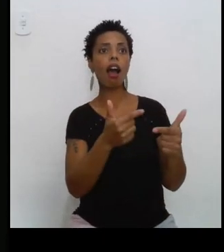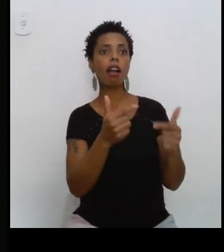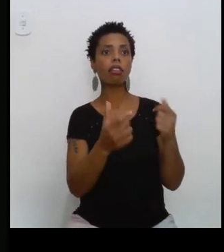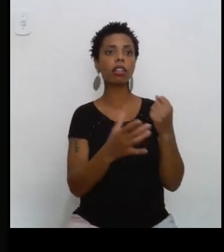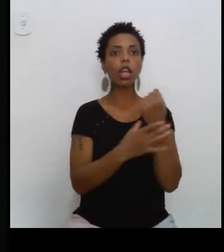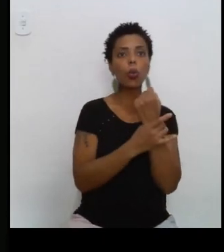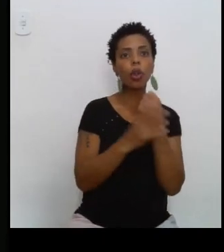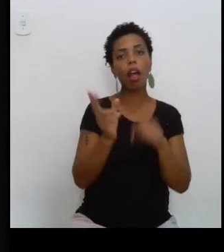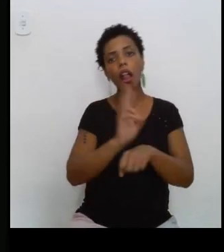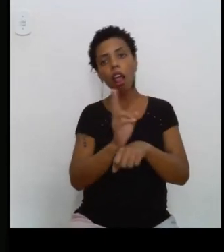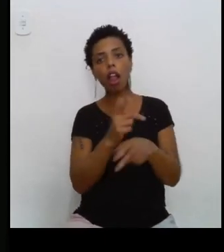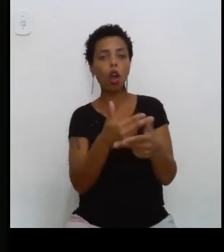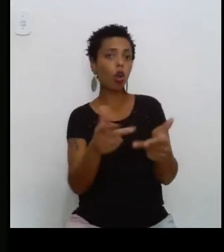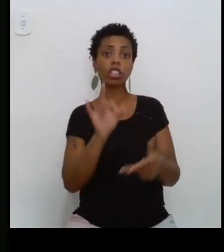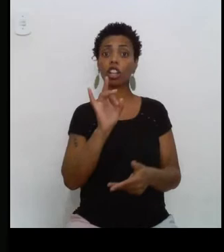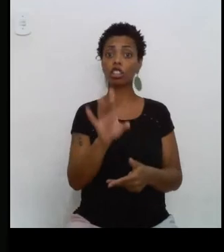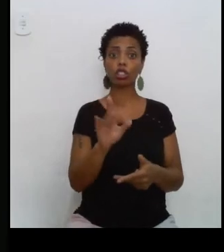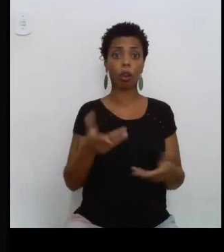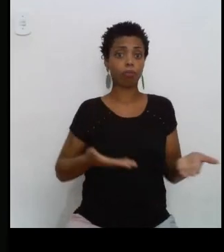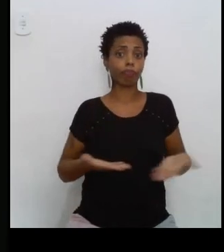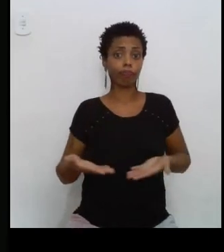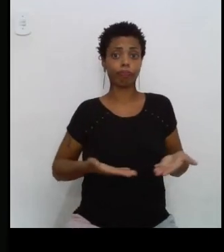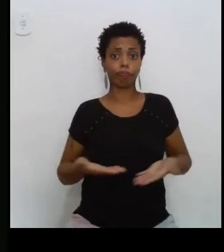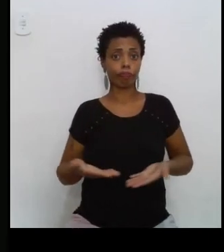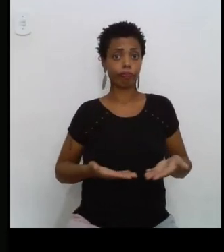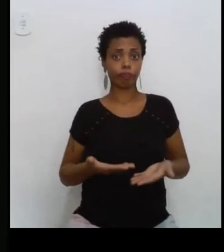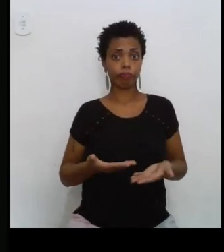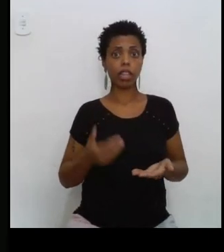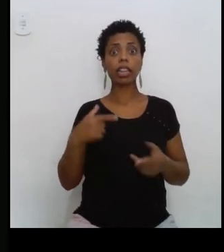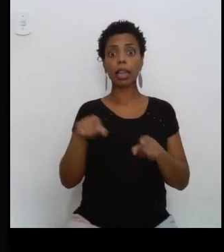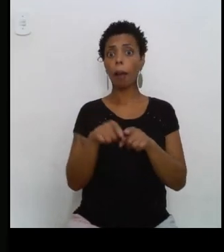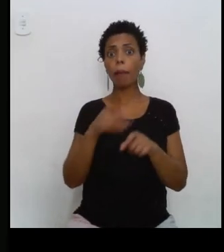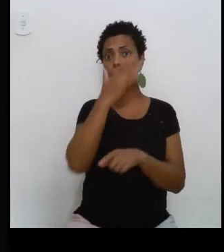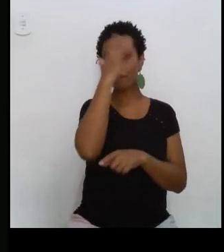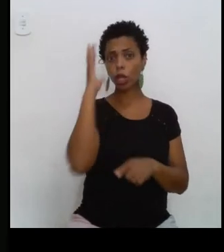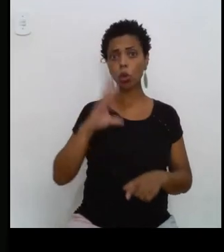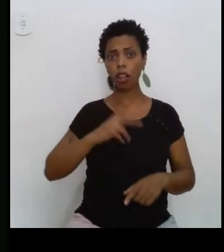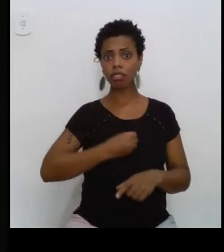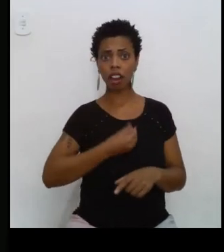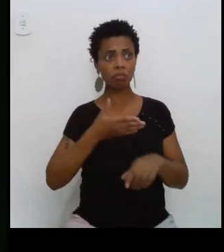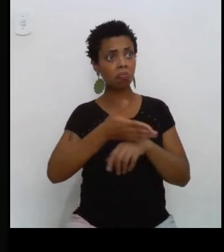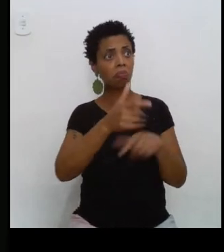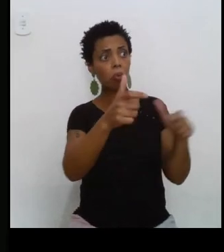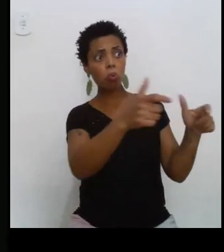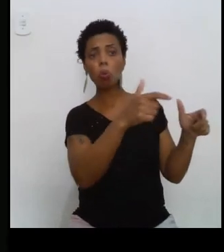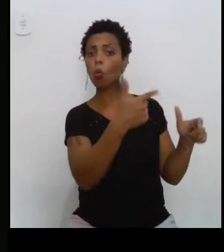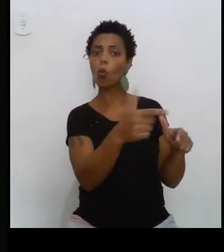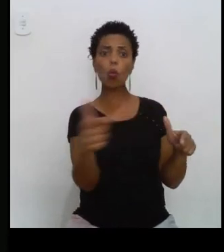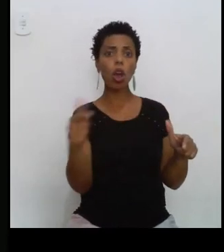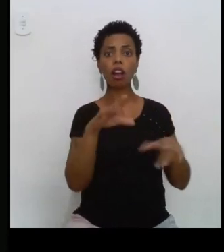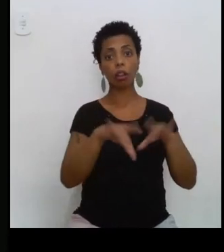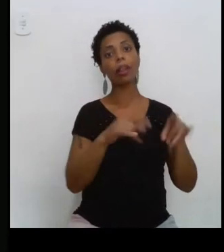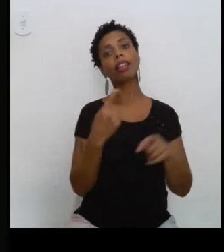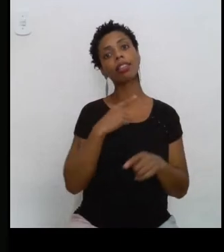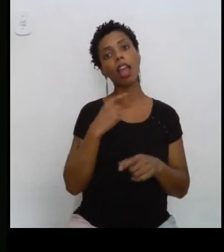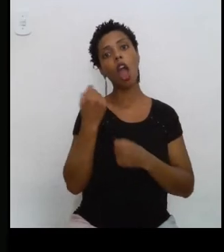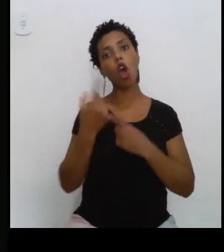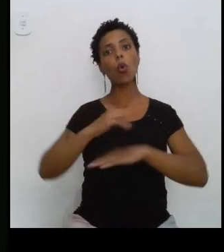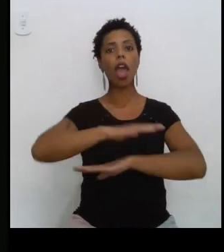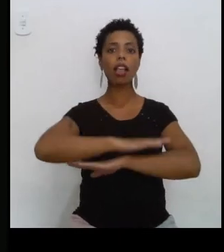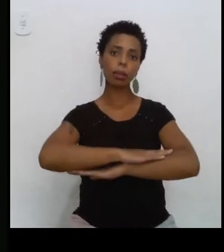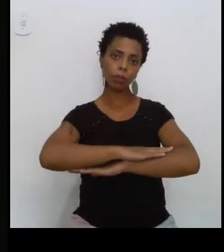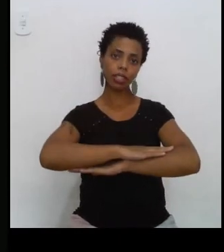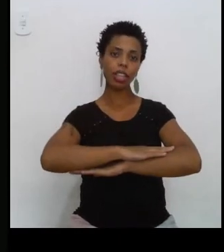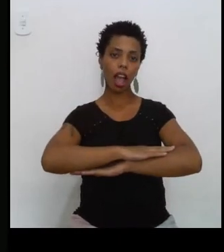tão nesses lugares digitar que não tem pessoas trans na curadoria tem às vezes na recepção né falar tem uma